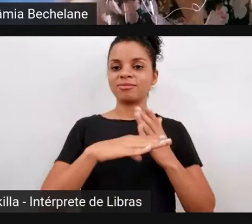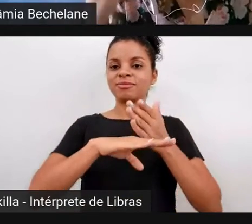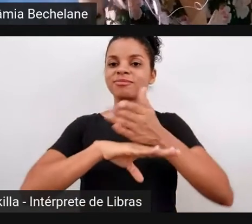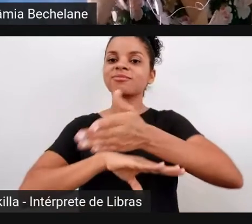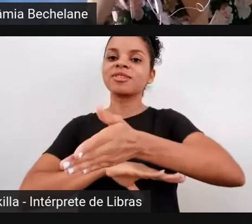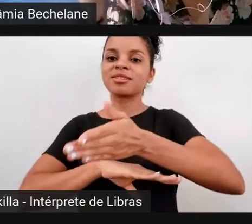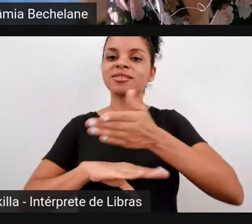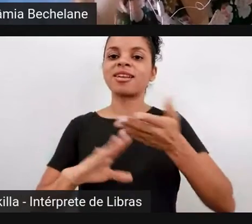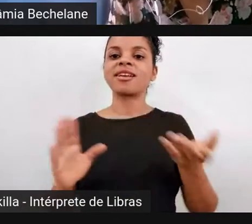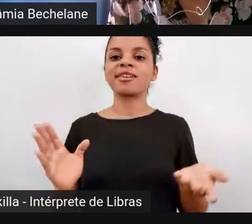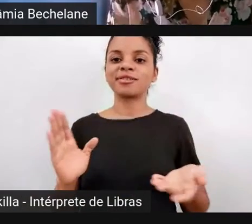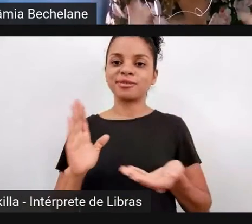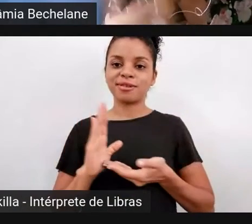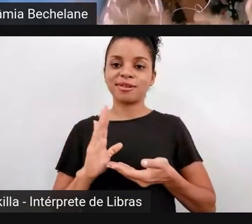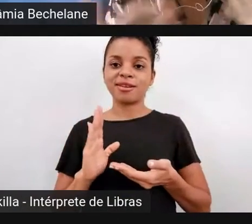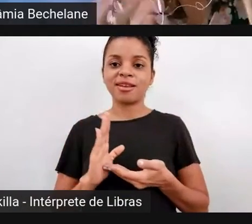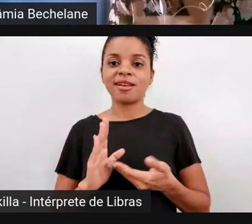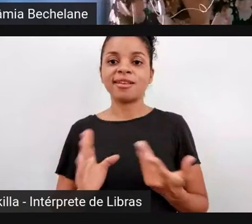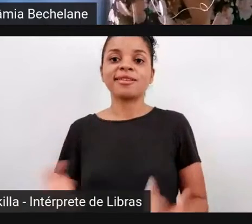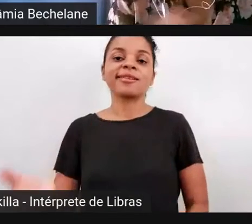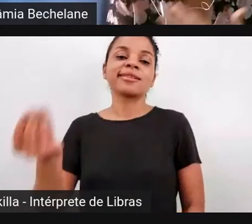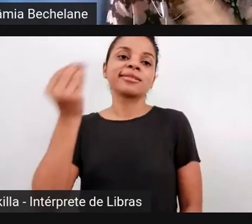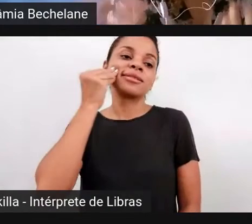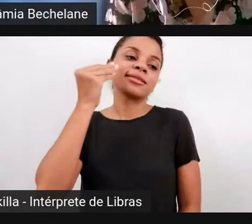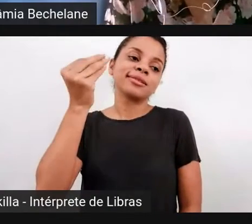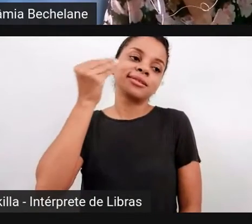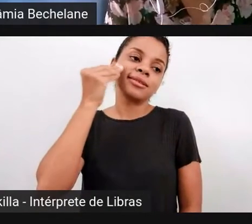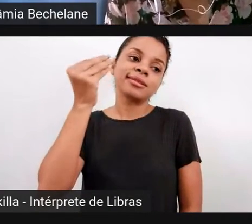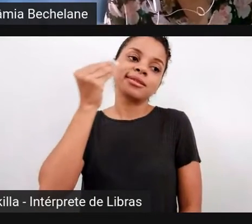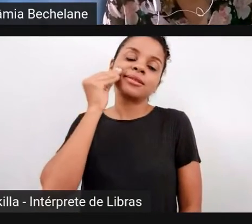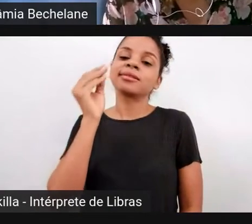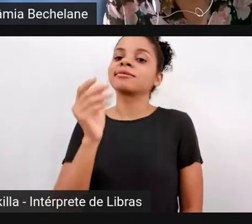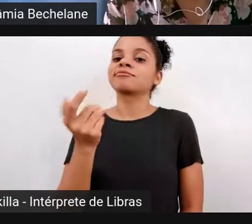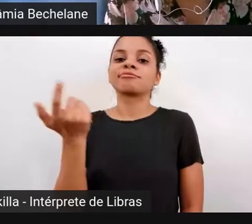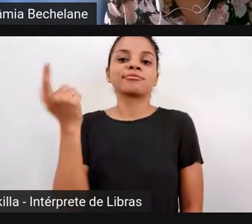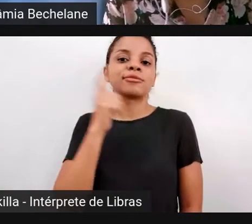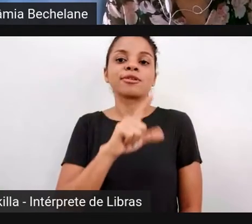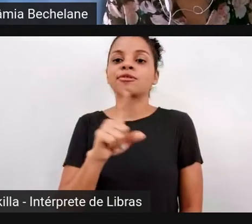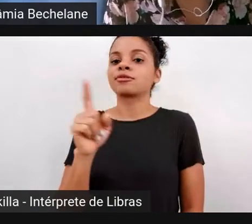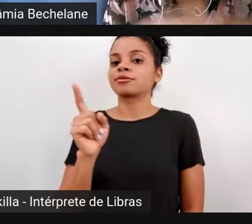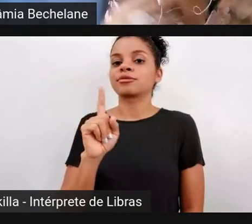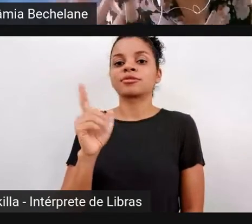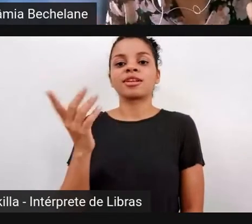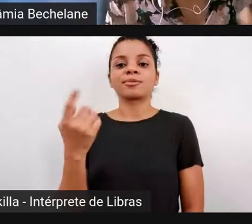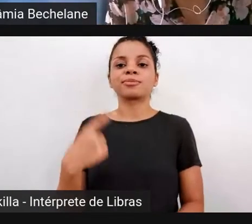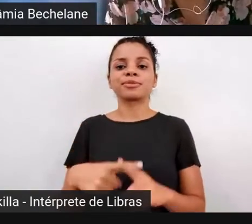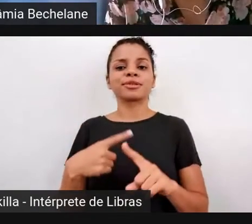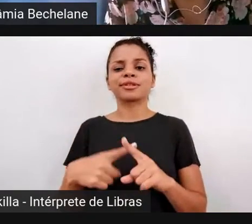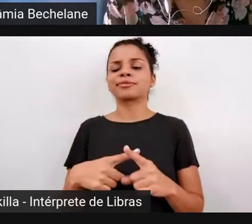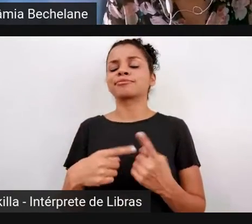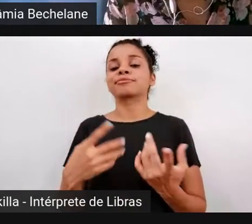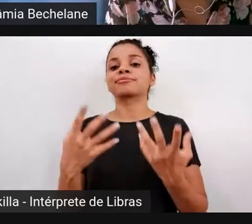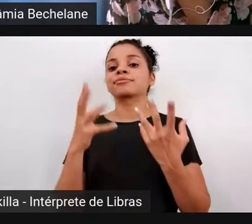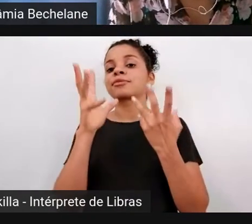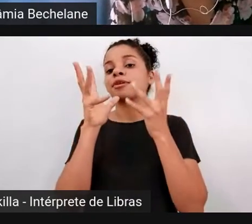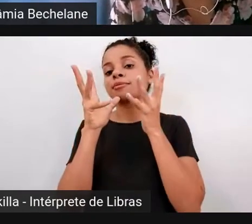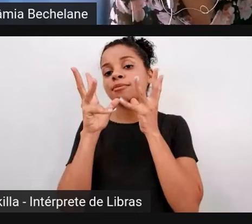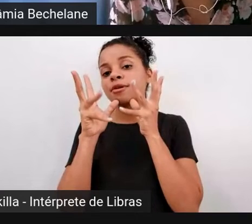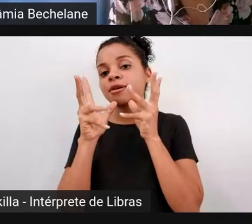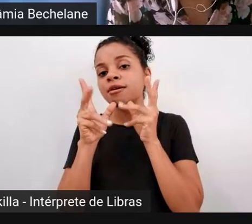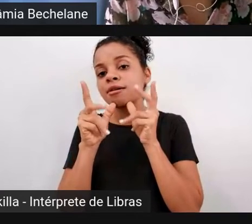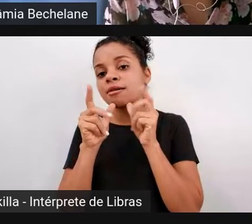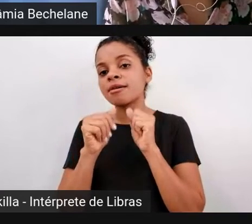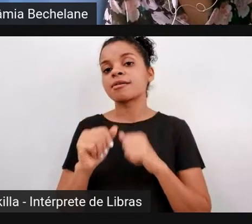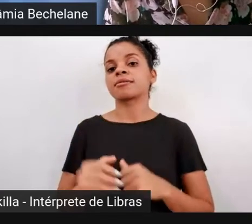estão tentando há muito tempo e ainda não conseguem, porque conseguir é um pouco burocrático. Então, isso tudo conforma uma lógica diferente de